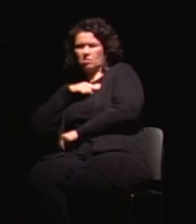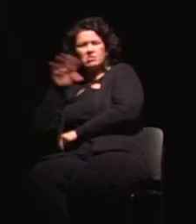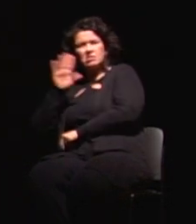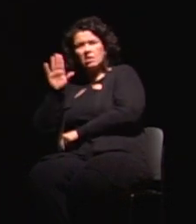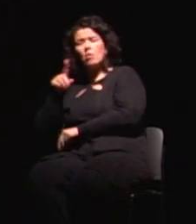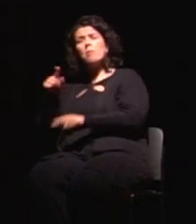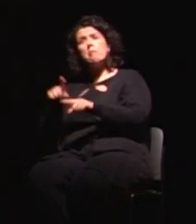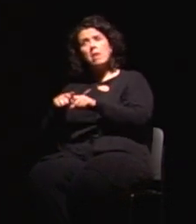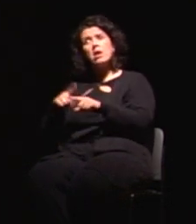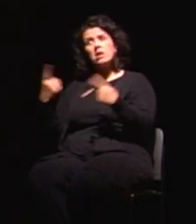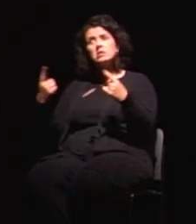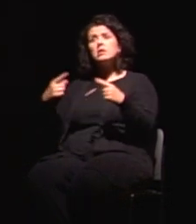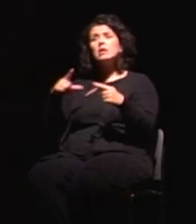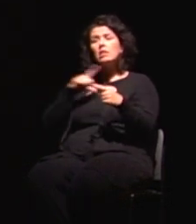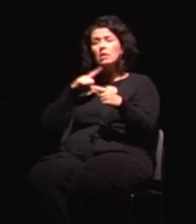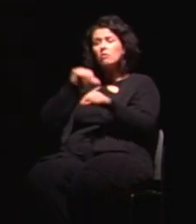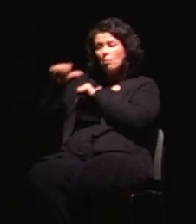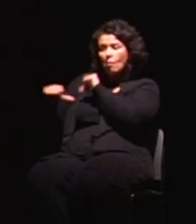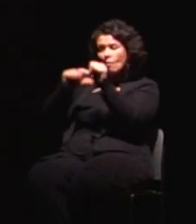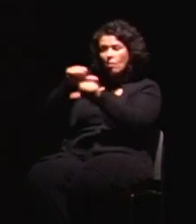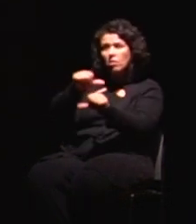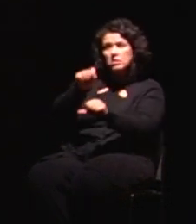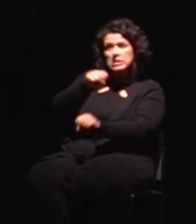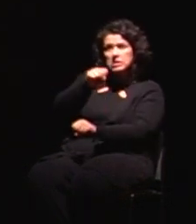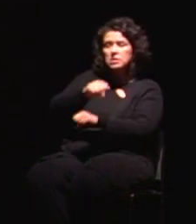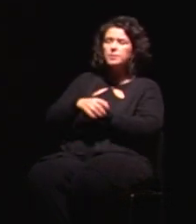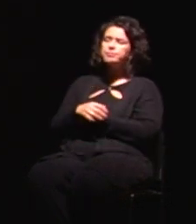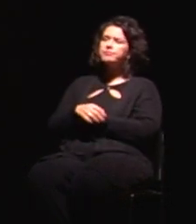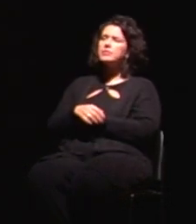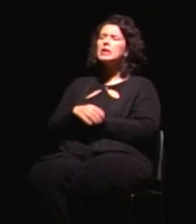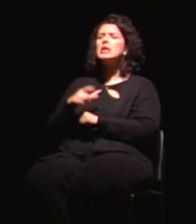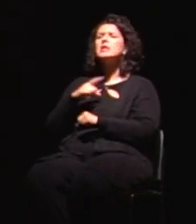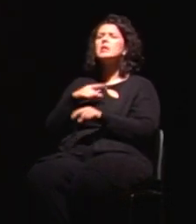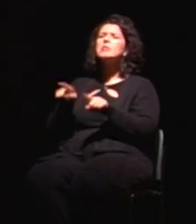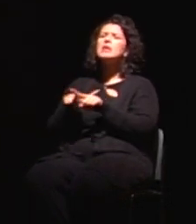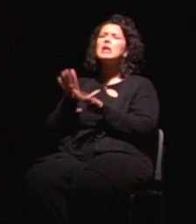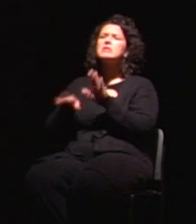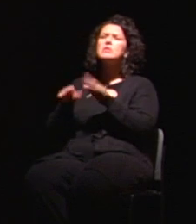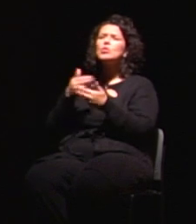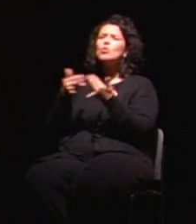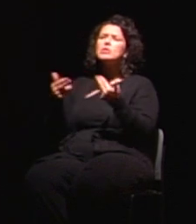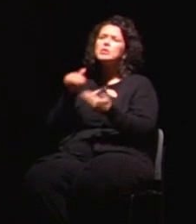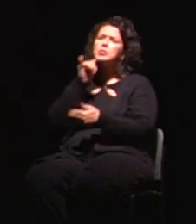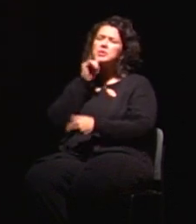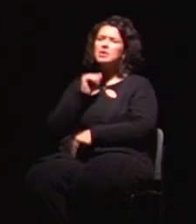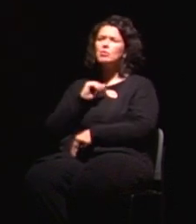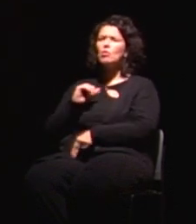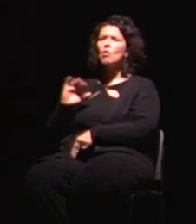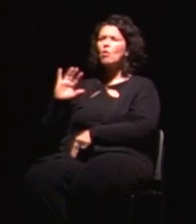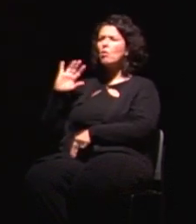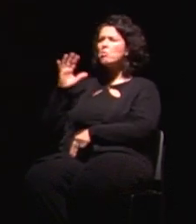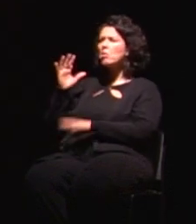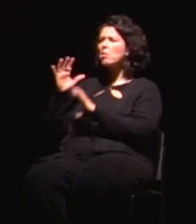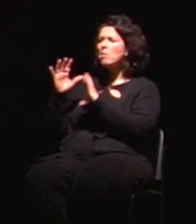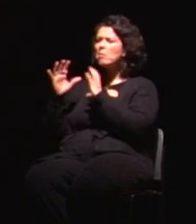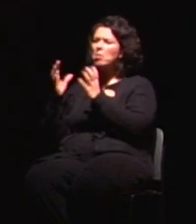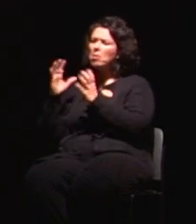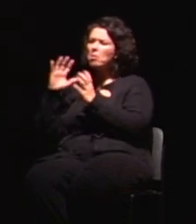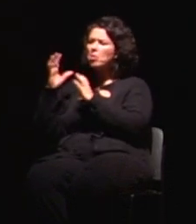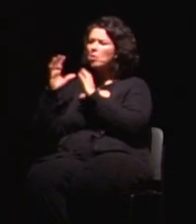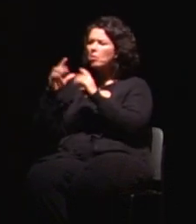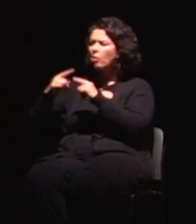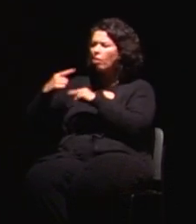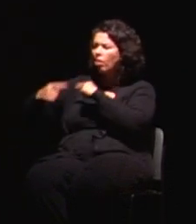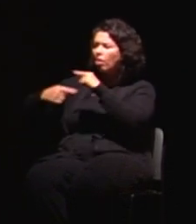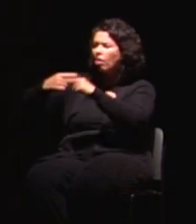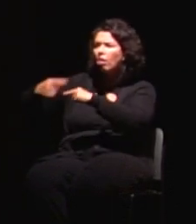repente, a gente, quando pega as coisas como vão acontecendo, como um vai passando para o outro, e sempre se